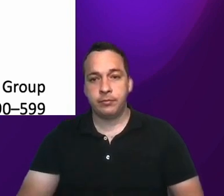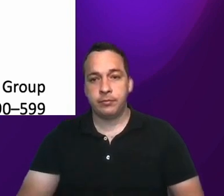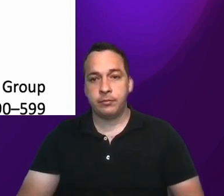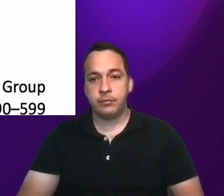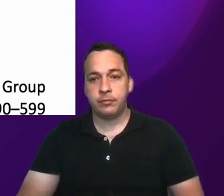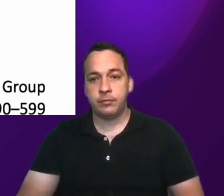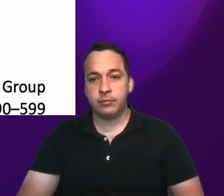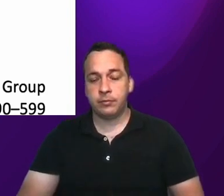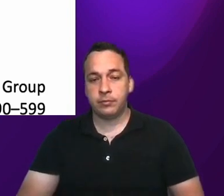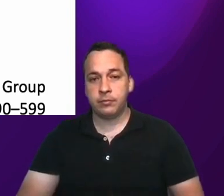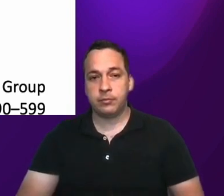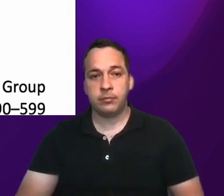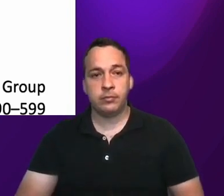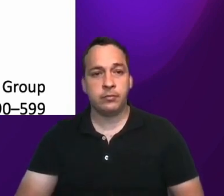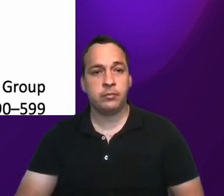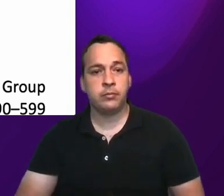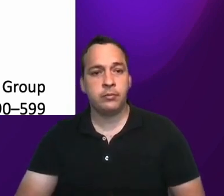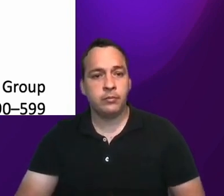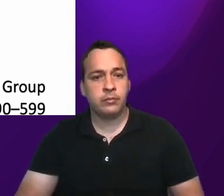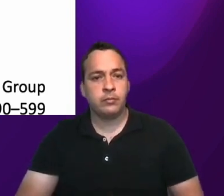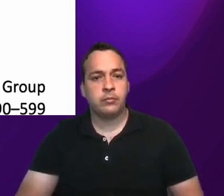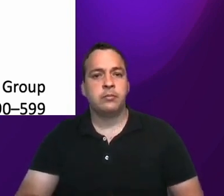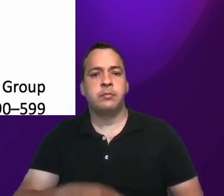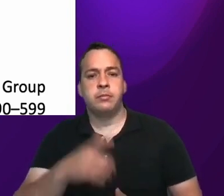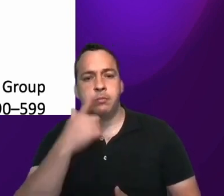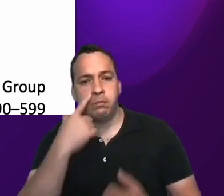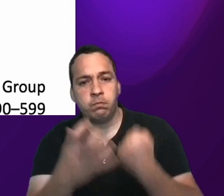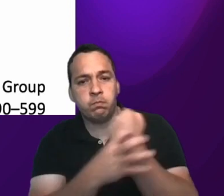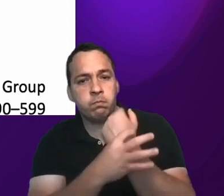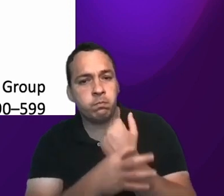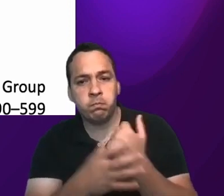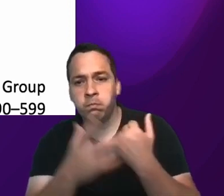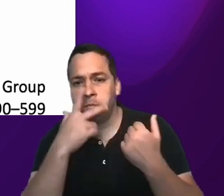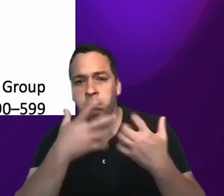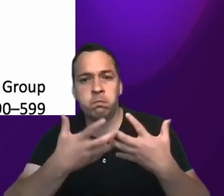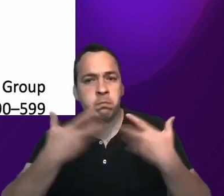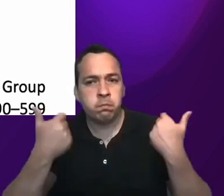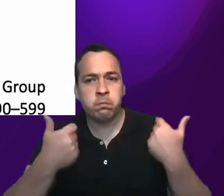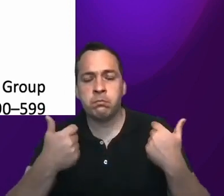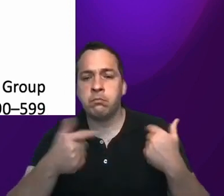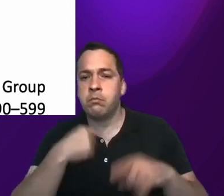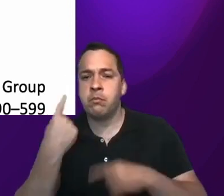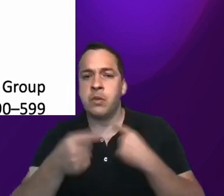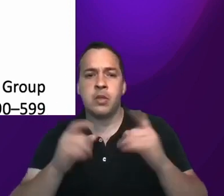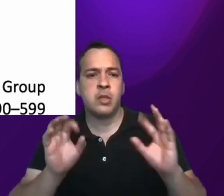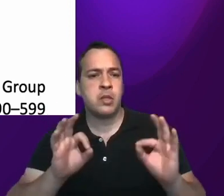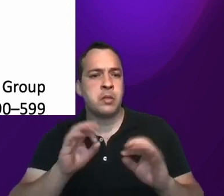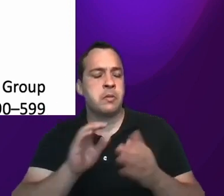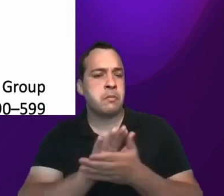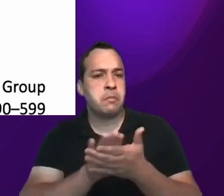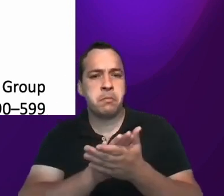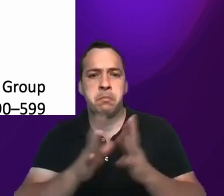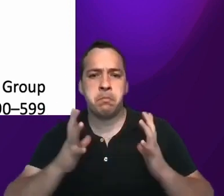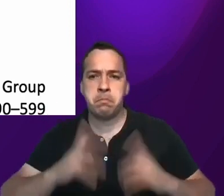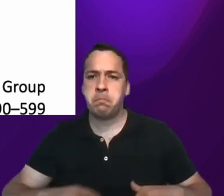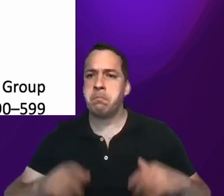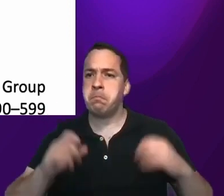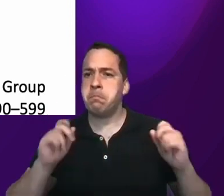de safety, né, é uma terapia que não mostrou nenhum aumento de mortalidade, então é uma terapia